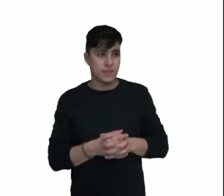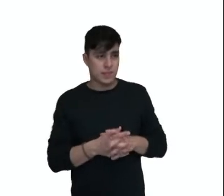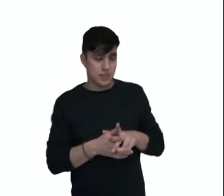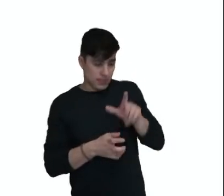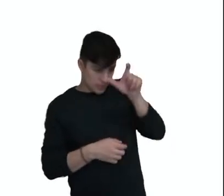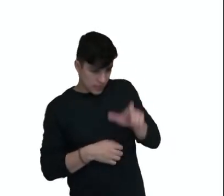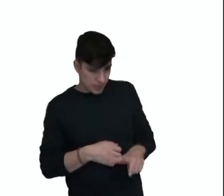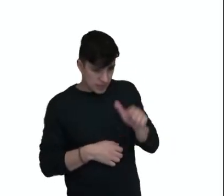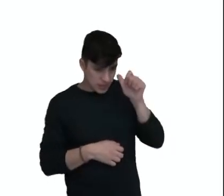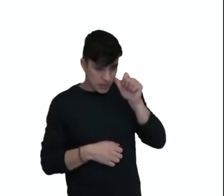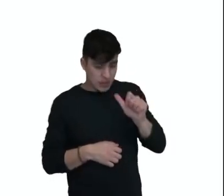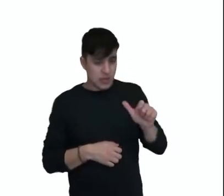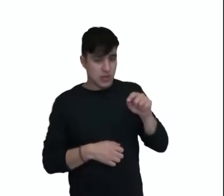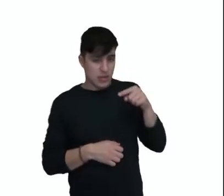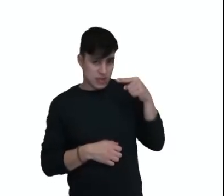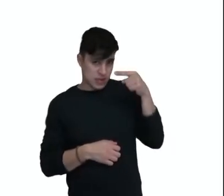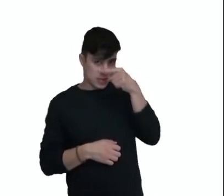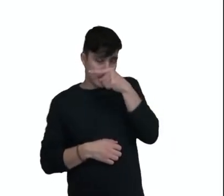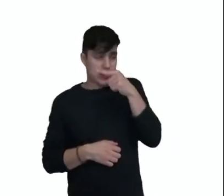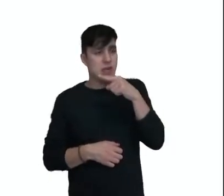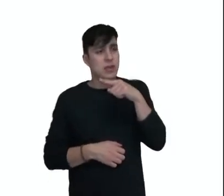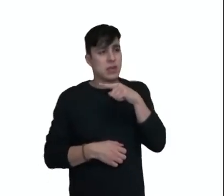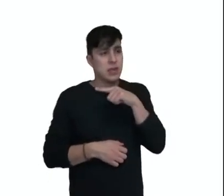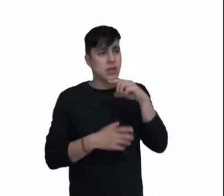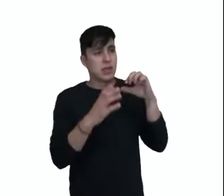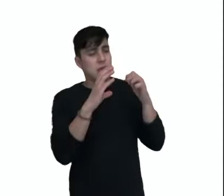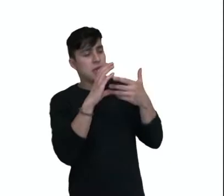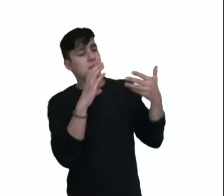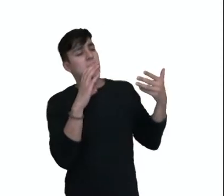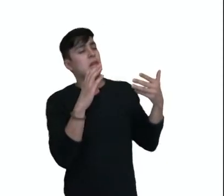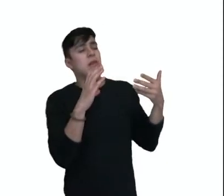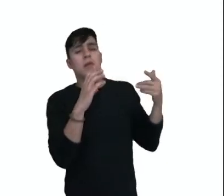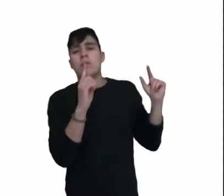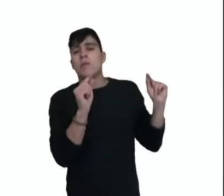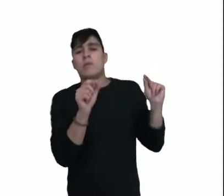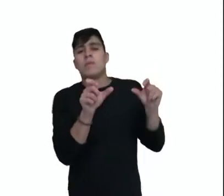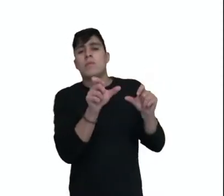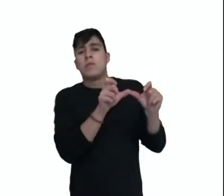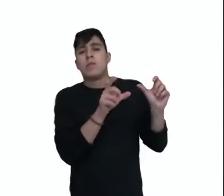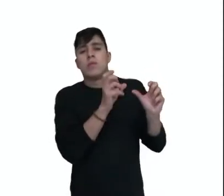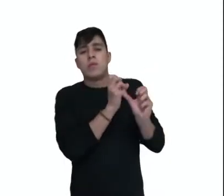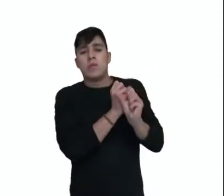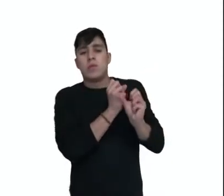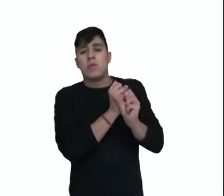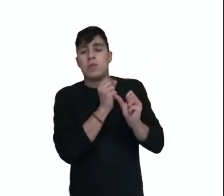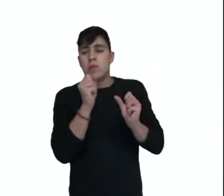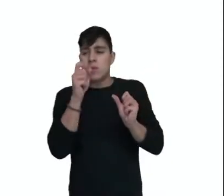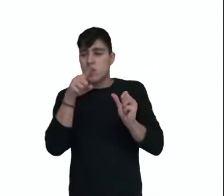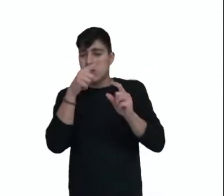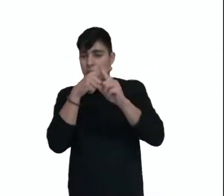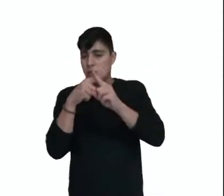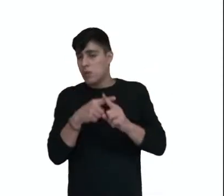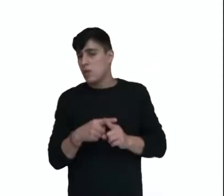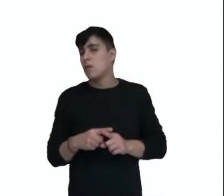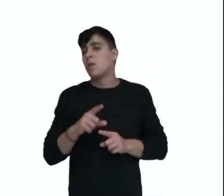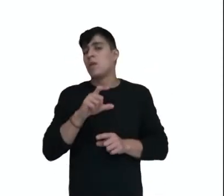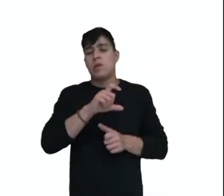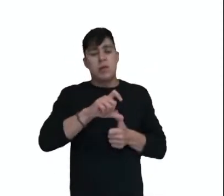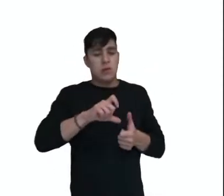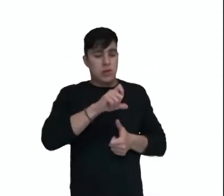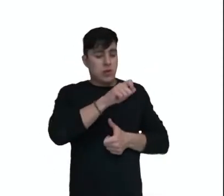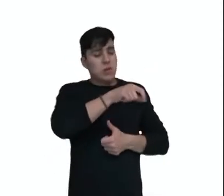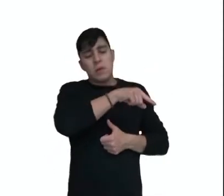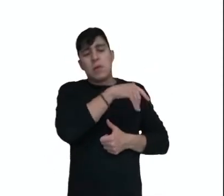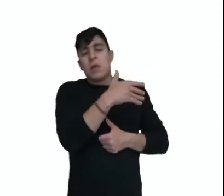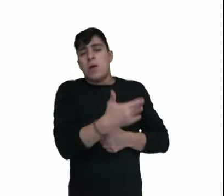foto, ela tem características típicas de uma alteração no número de cromossomos. Qual que é essa alteração? Você